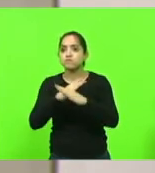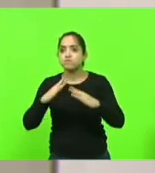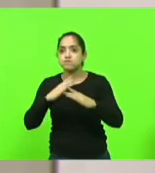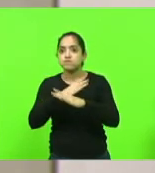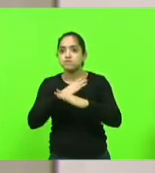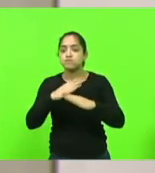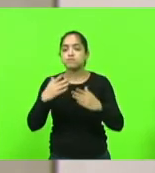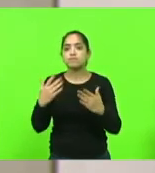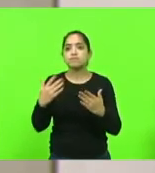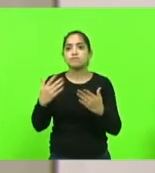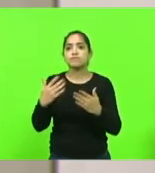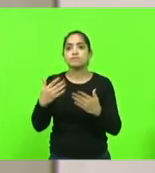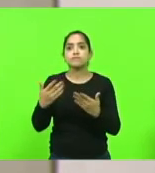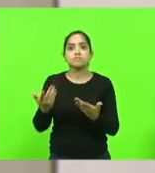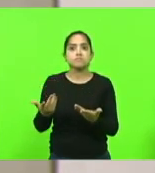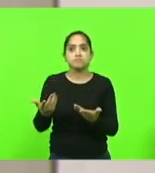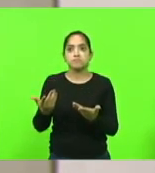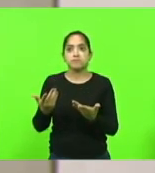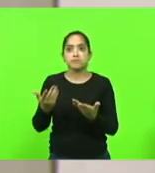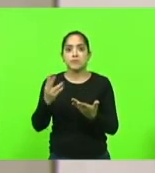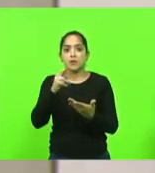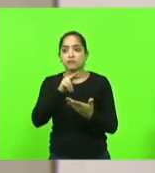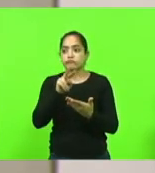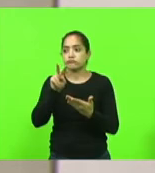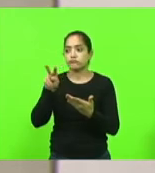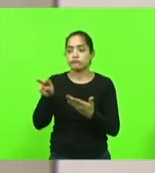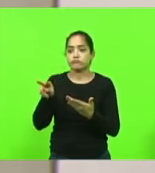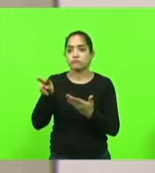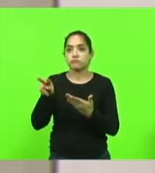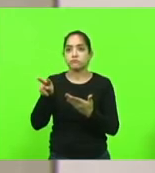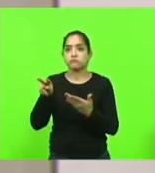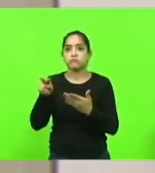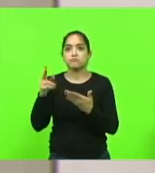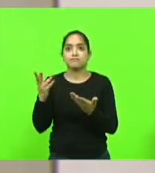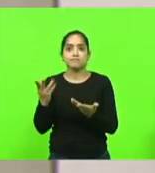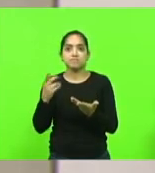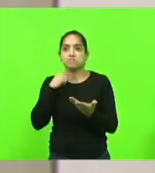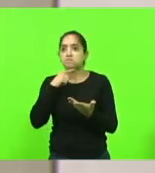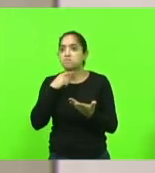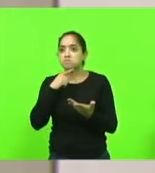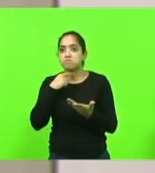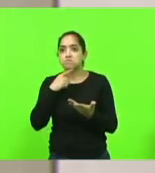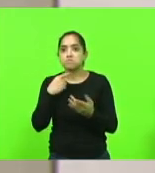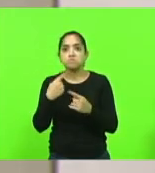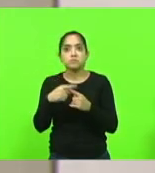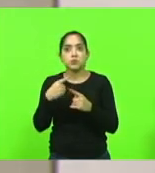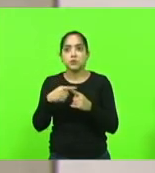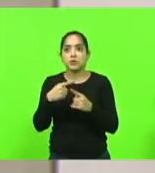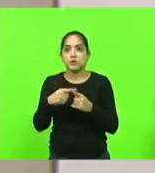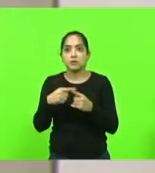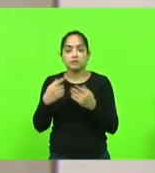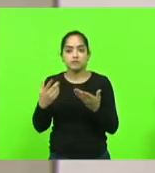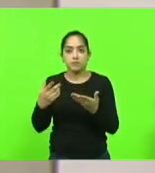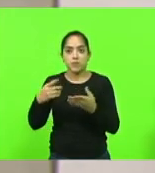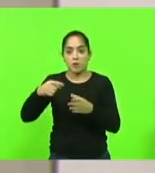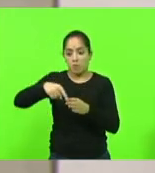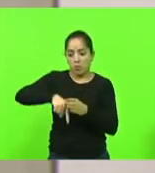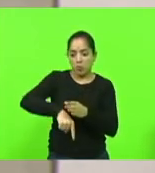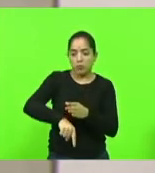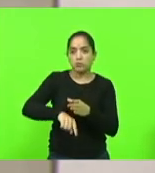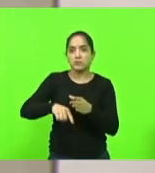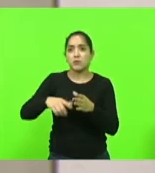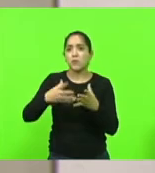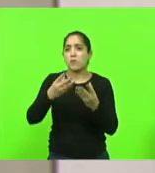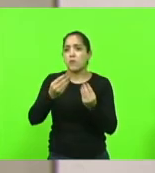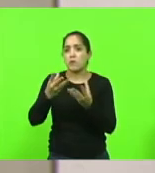não consegue desviar o olhar para as laterais da pista, porque a pista está cheia de buraco.